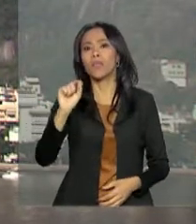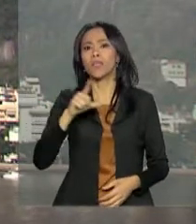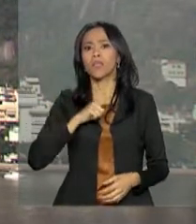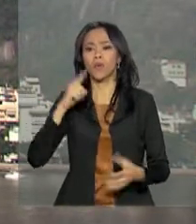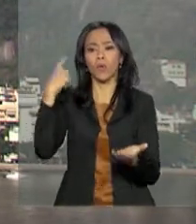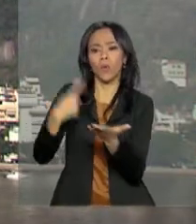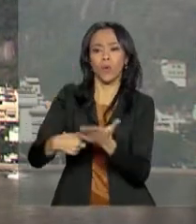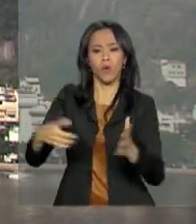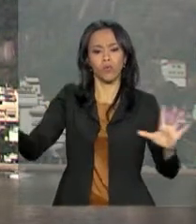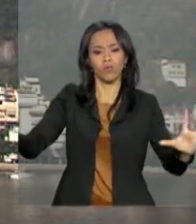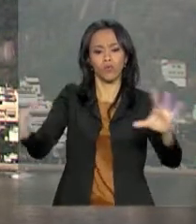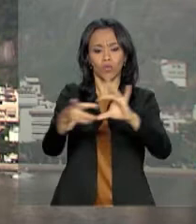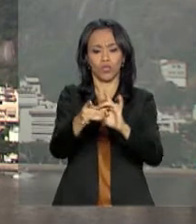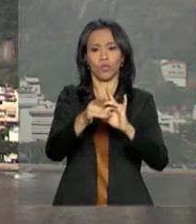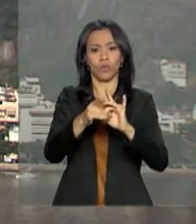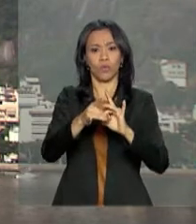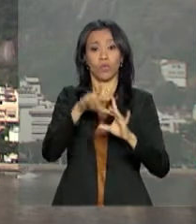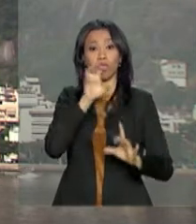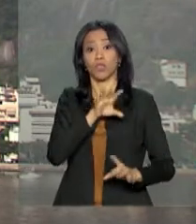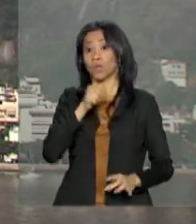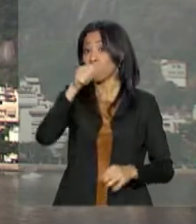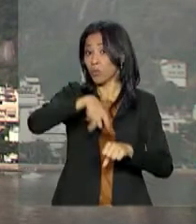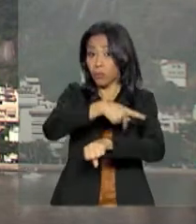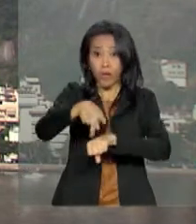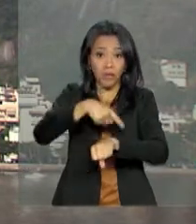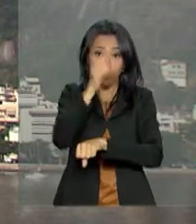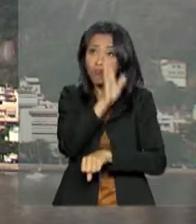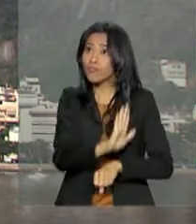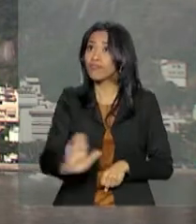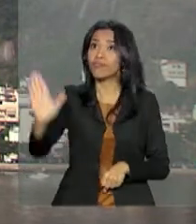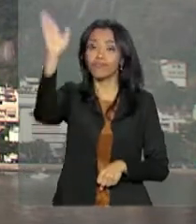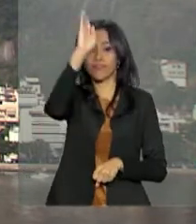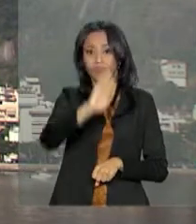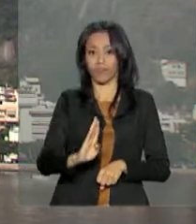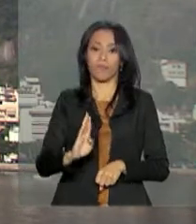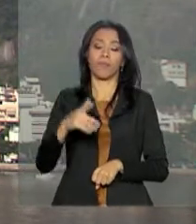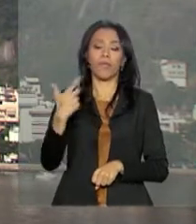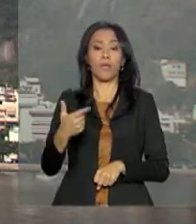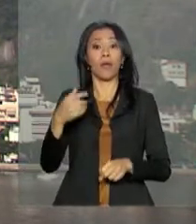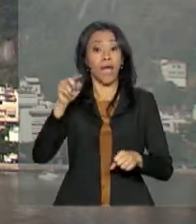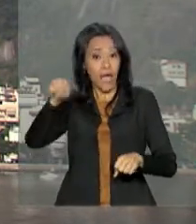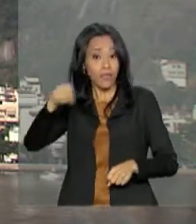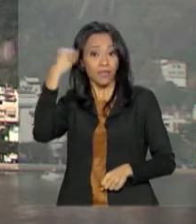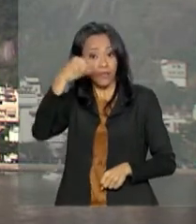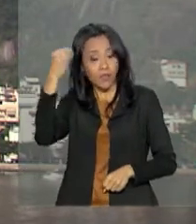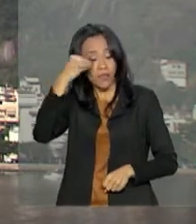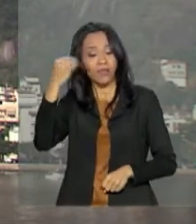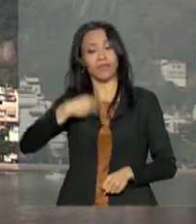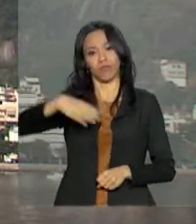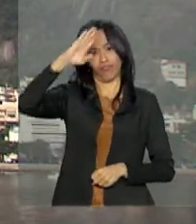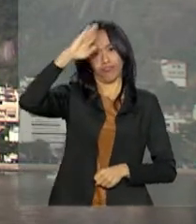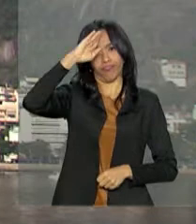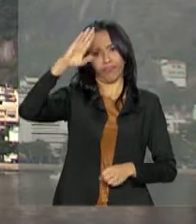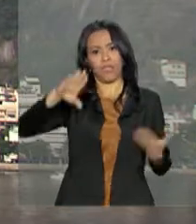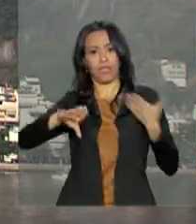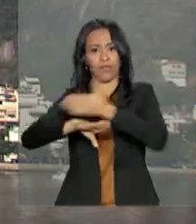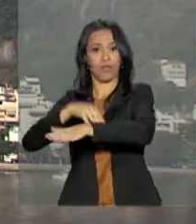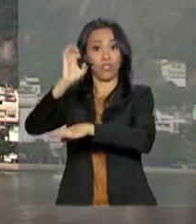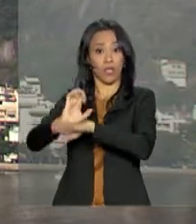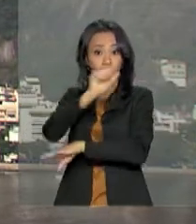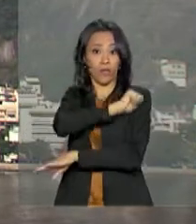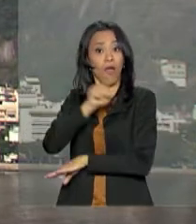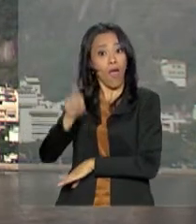das forças em todo o país além disso a experiência com a intervenção já era conhecimento que pode depois